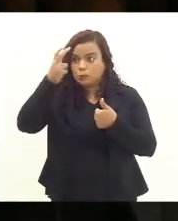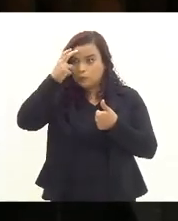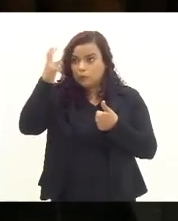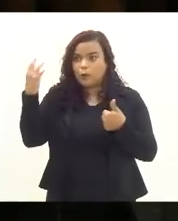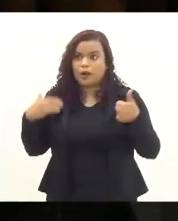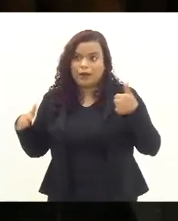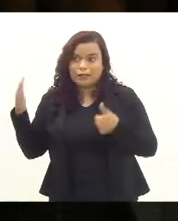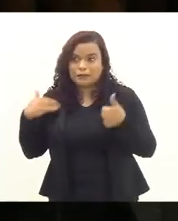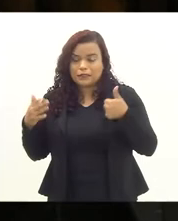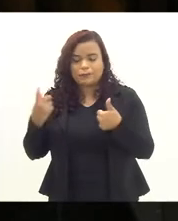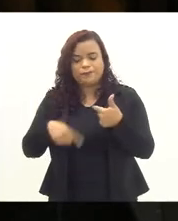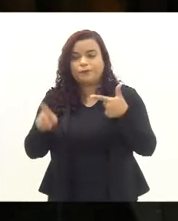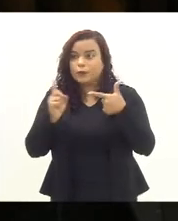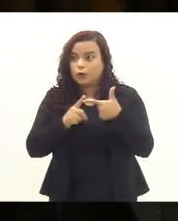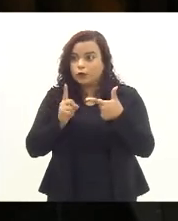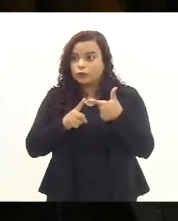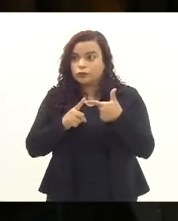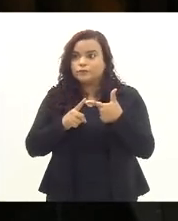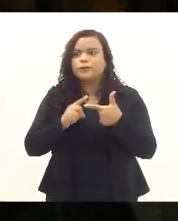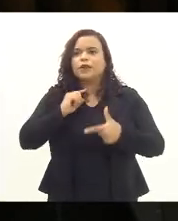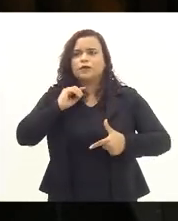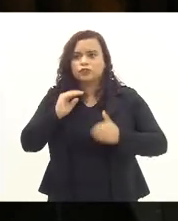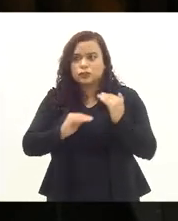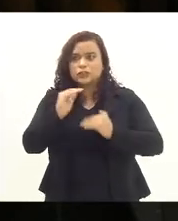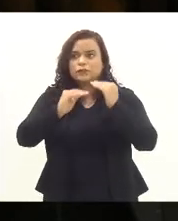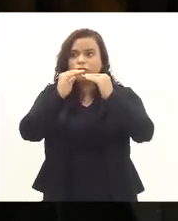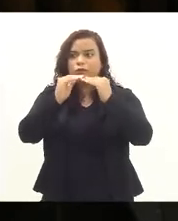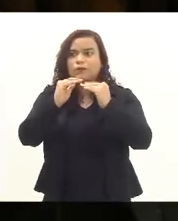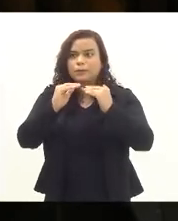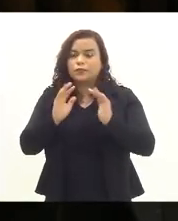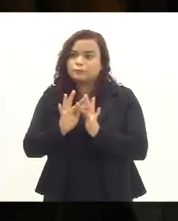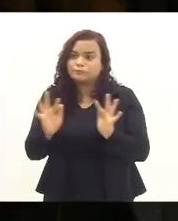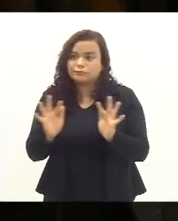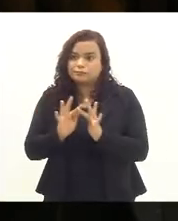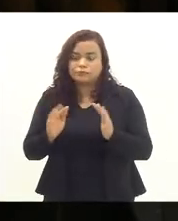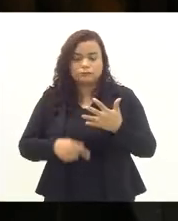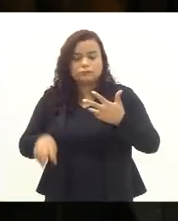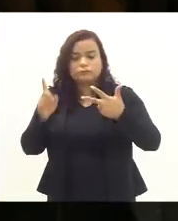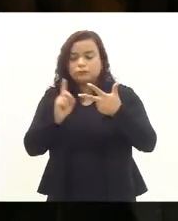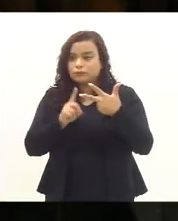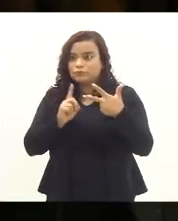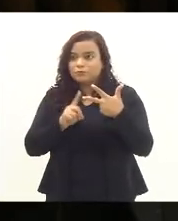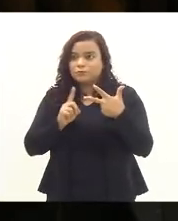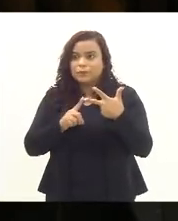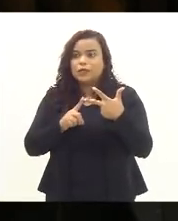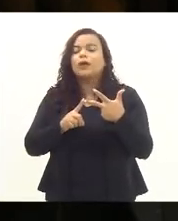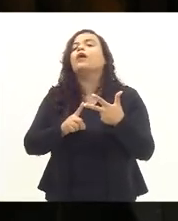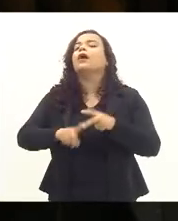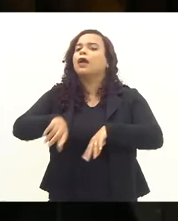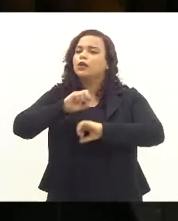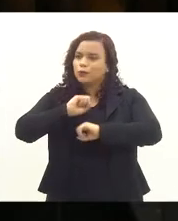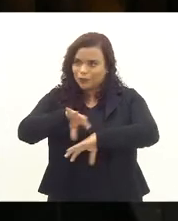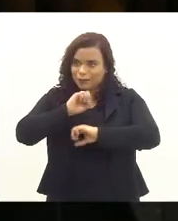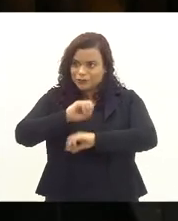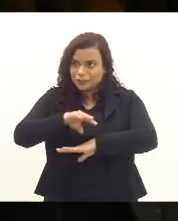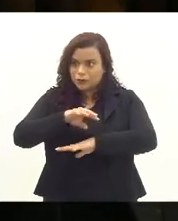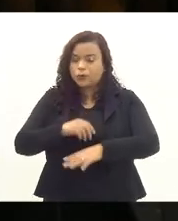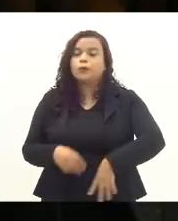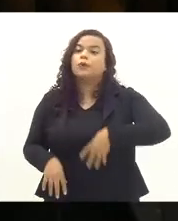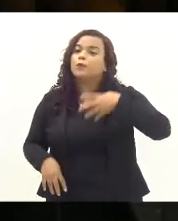lazer dois desenvolvimento genérico três educação